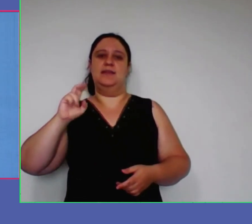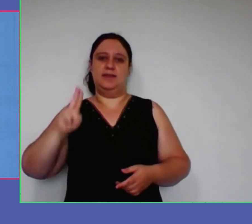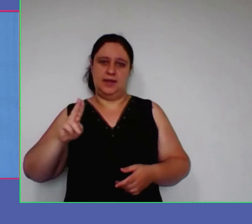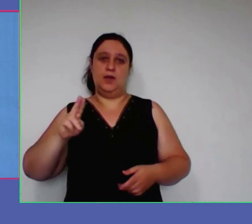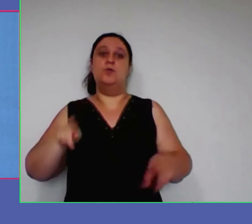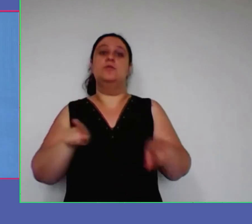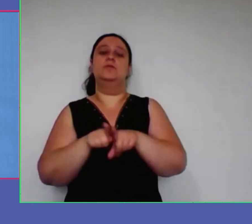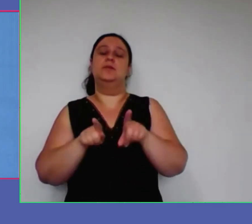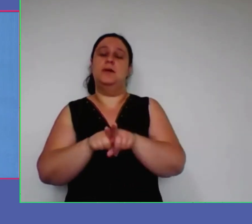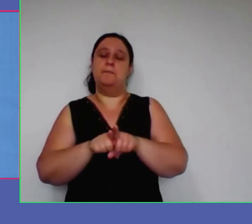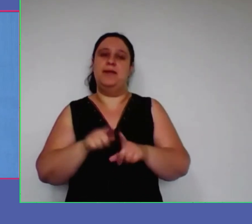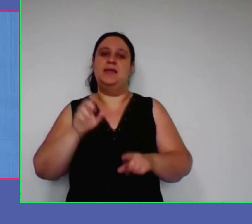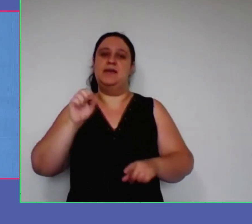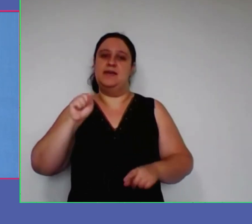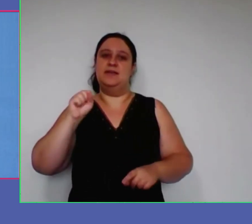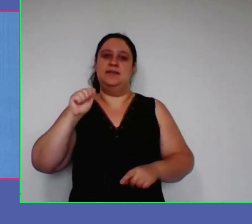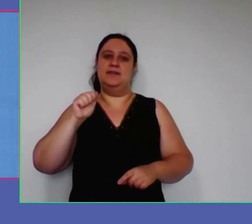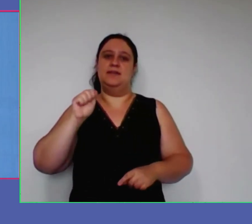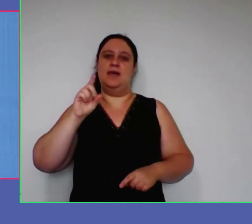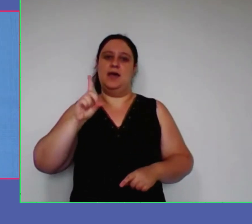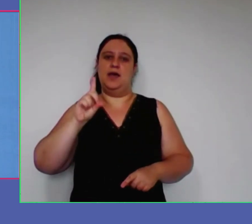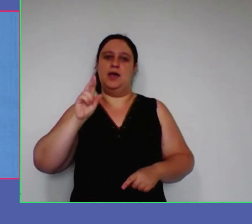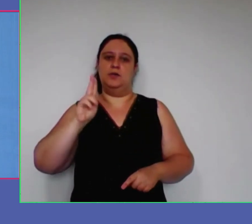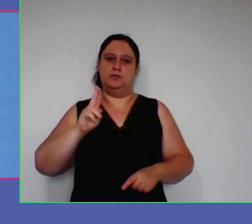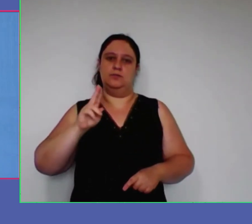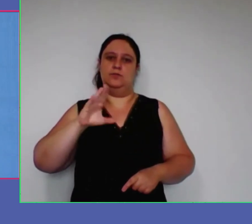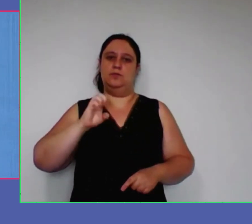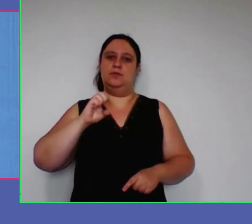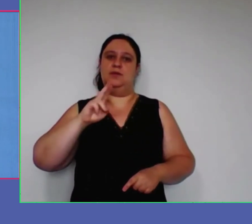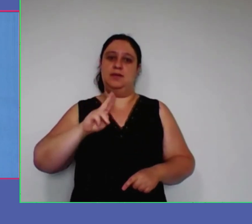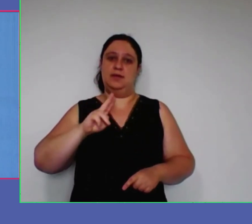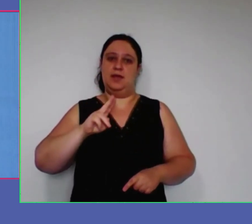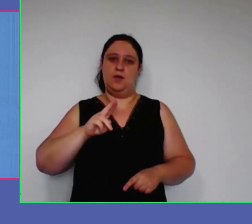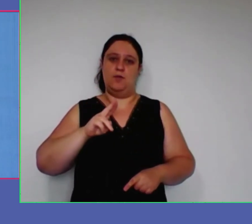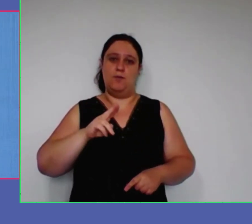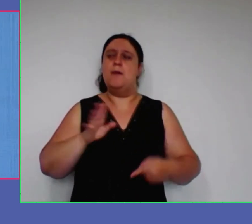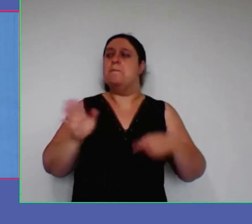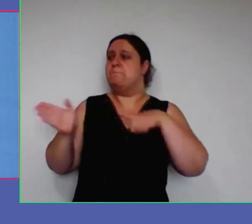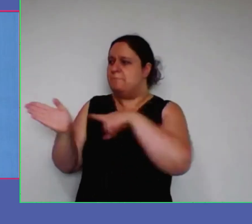Os saduceus, eles eram